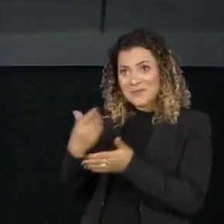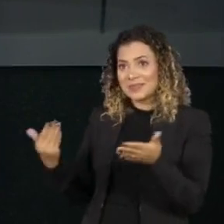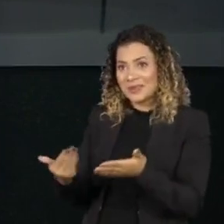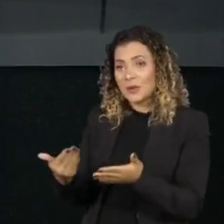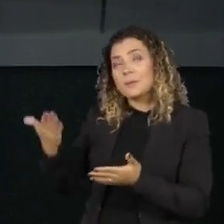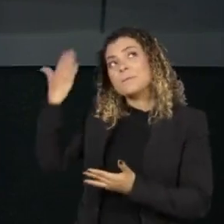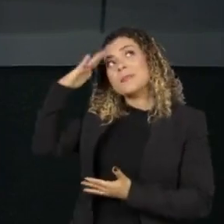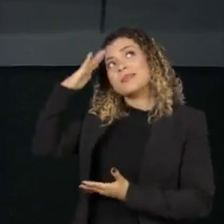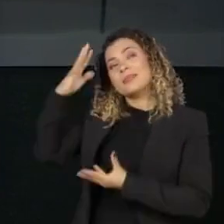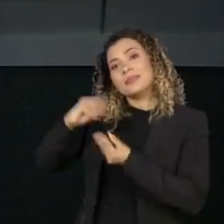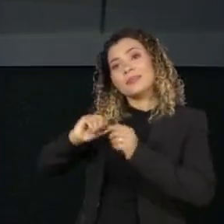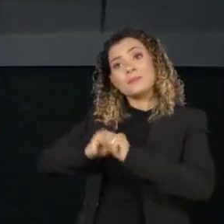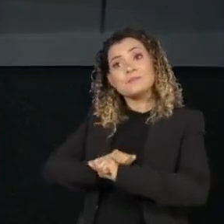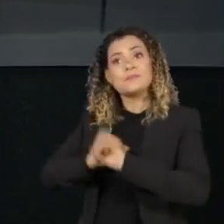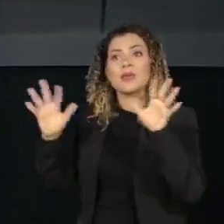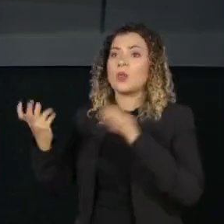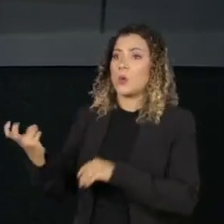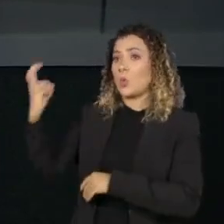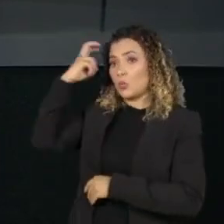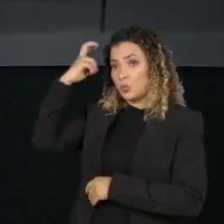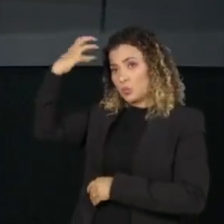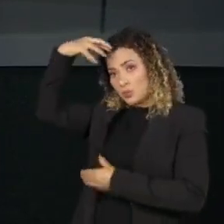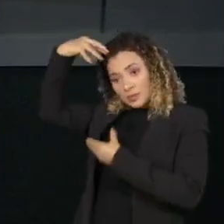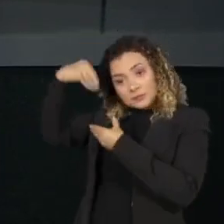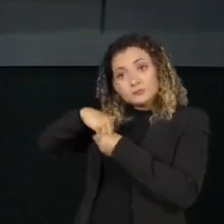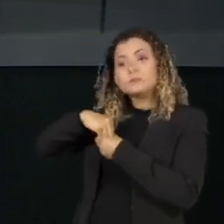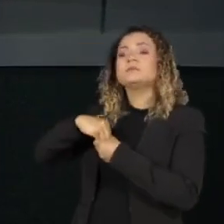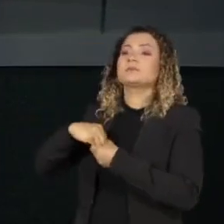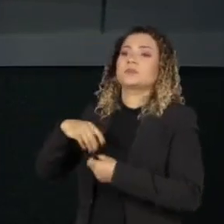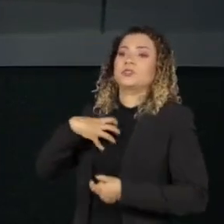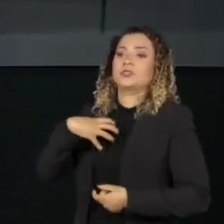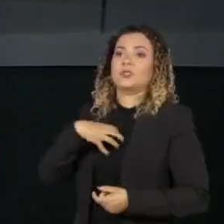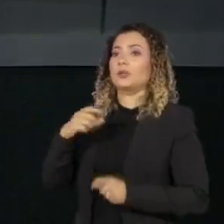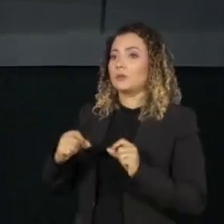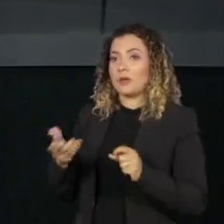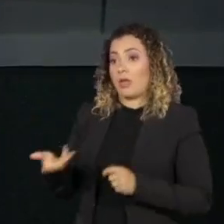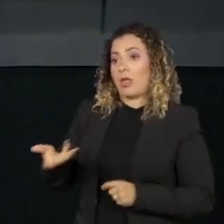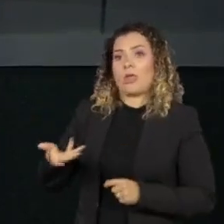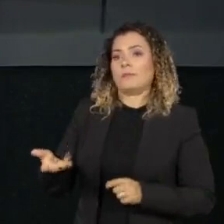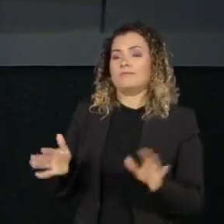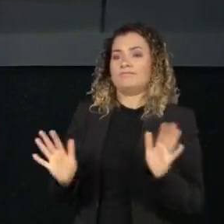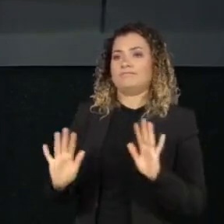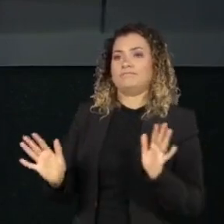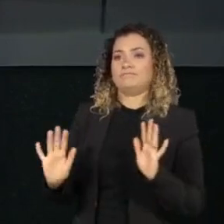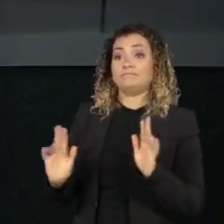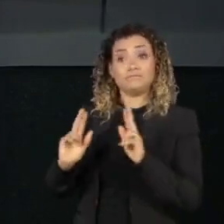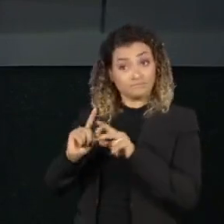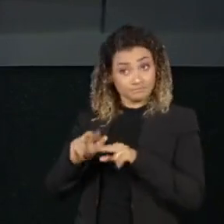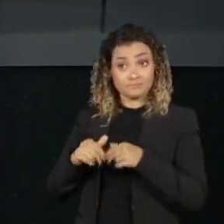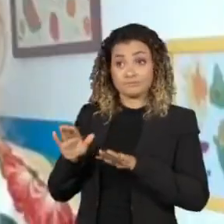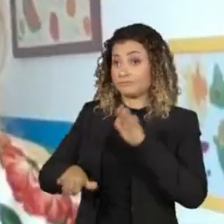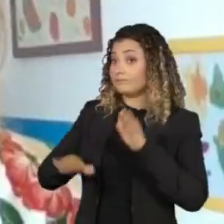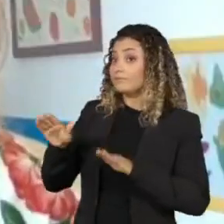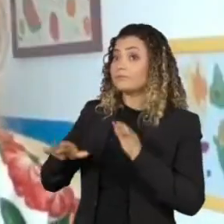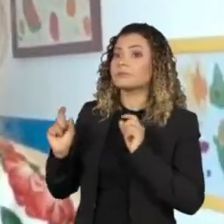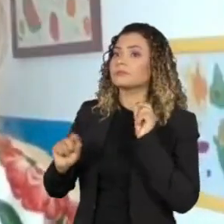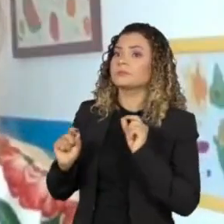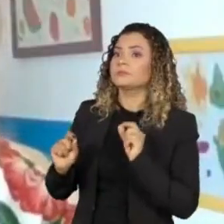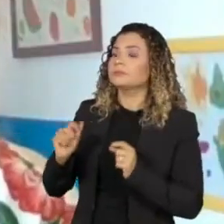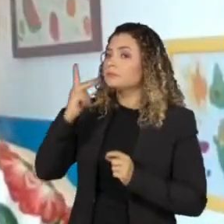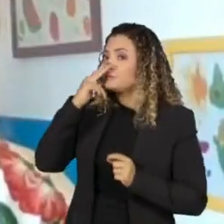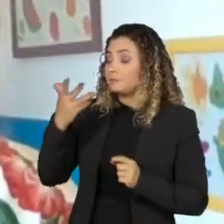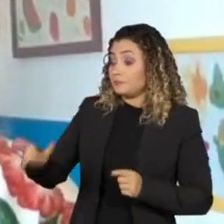gente entender a cultura da velocidade, é muito importante porque a gente termina, na maior parte das vezes, achando